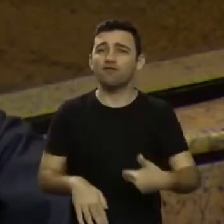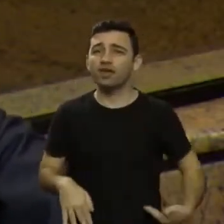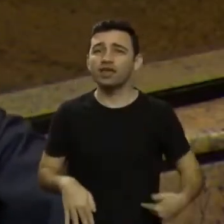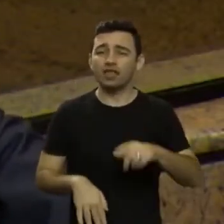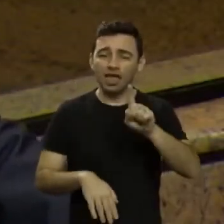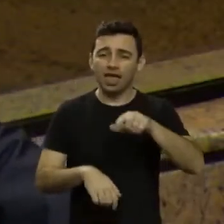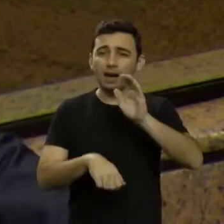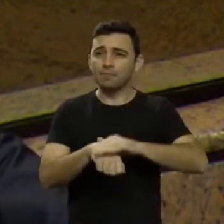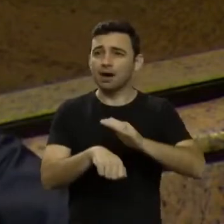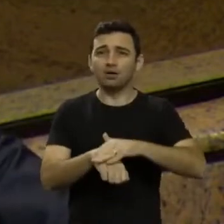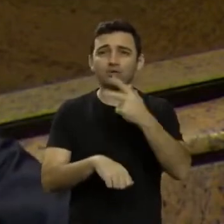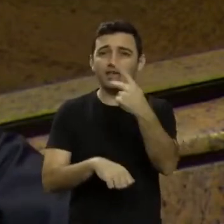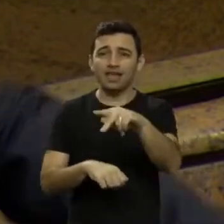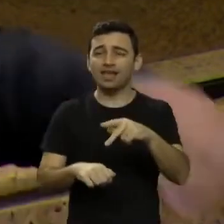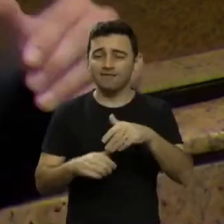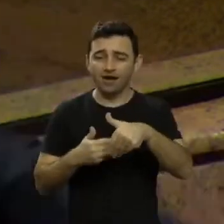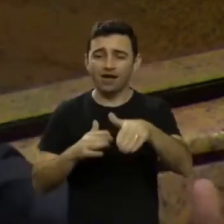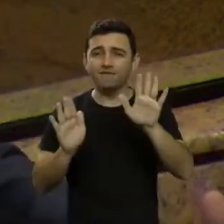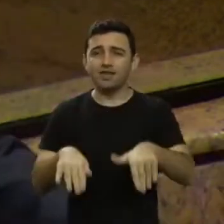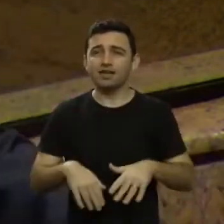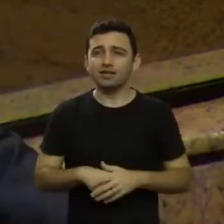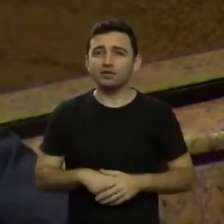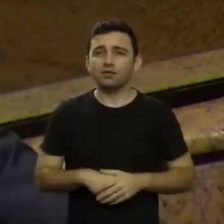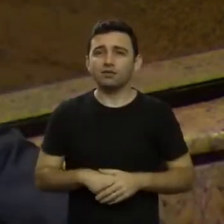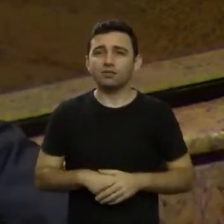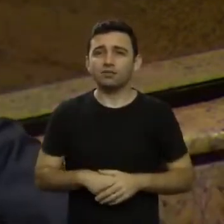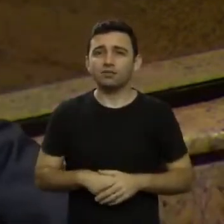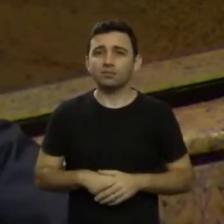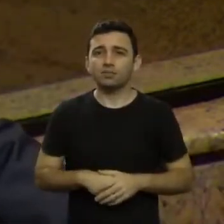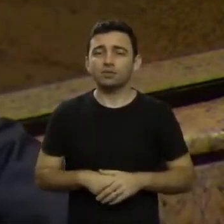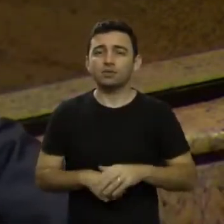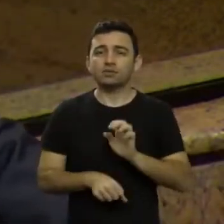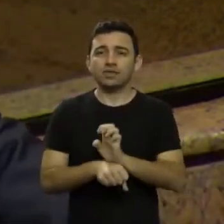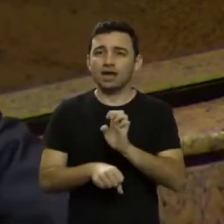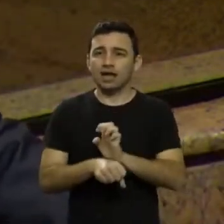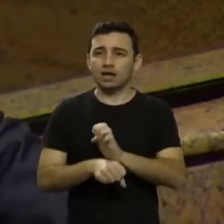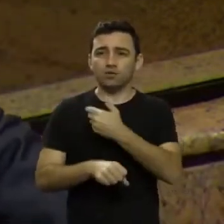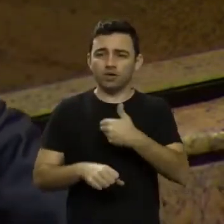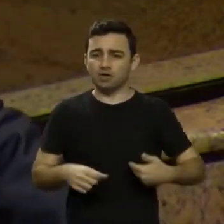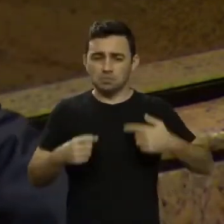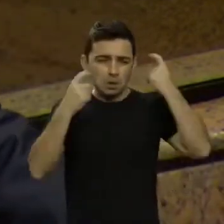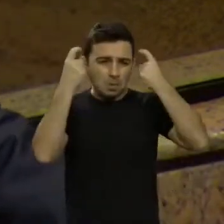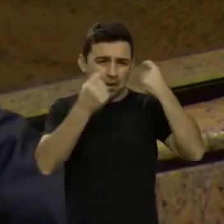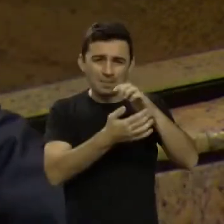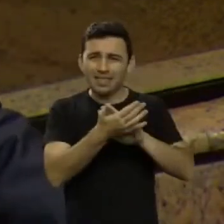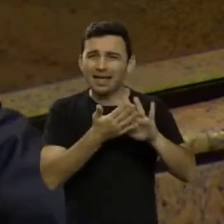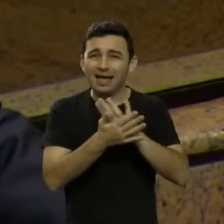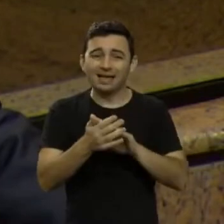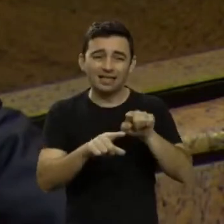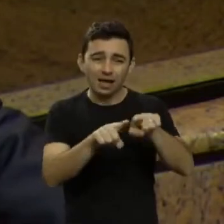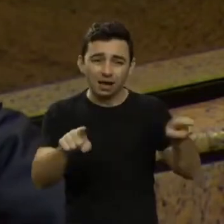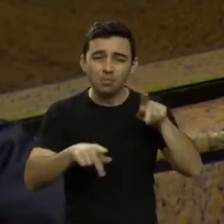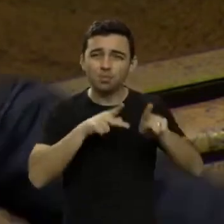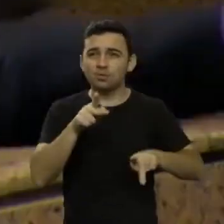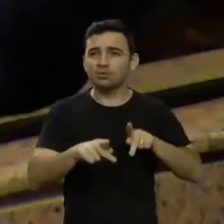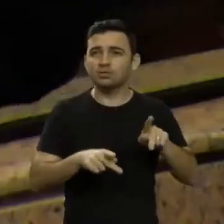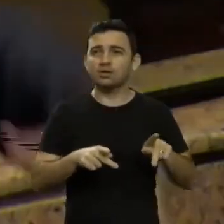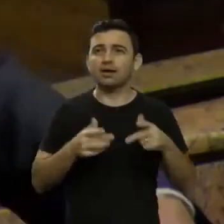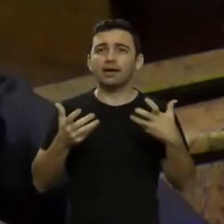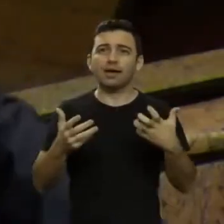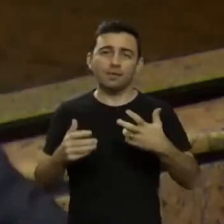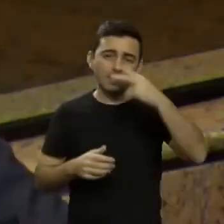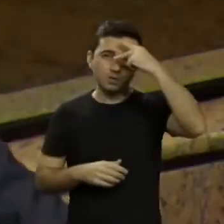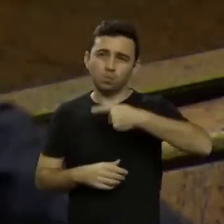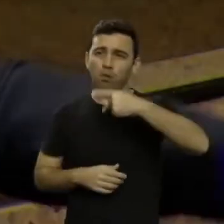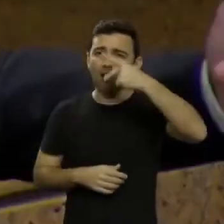governo. O fim do Estado é o Estado. O Estado não se preocupa com a população. O Estado quer apenas se preocupar com ele